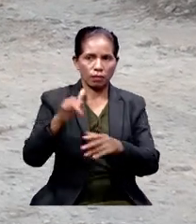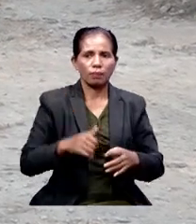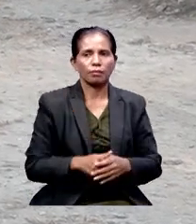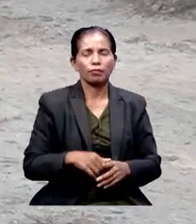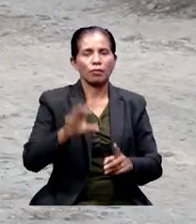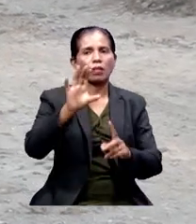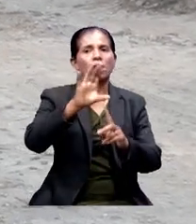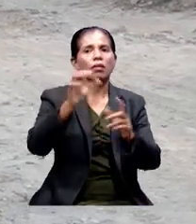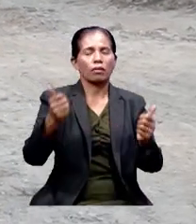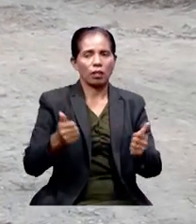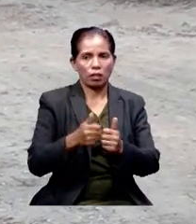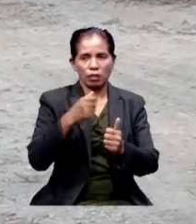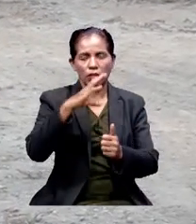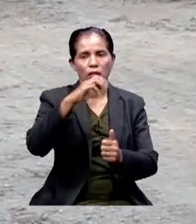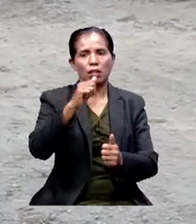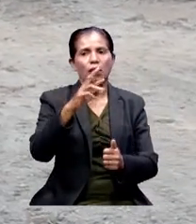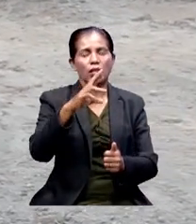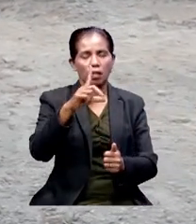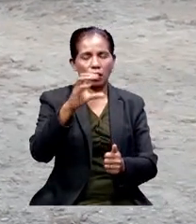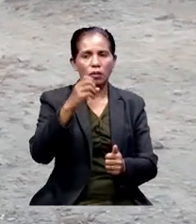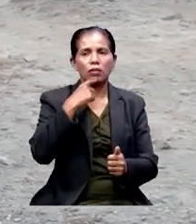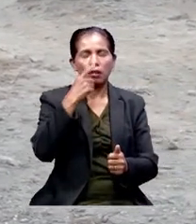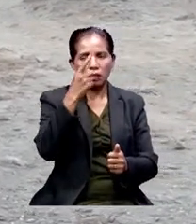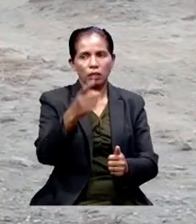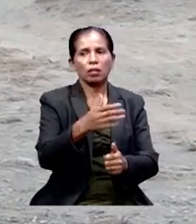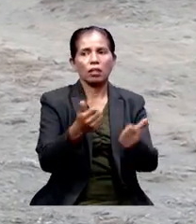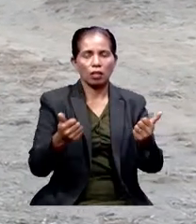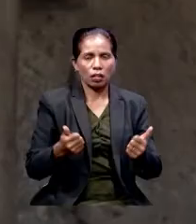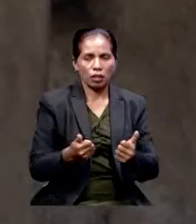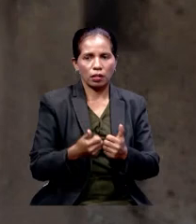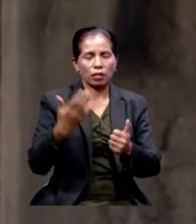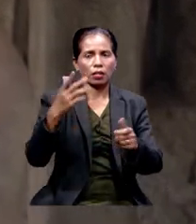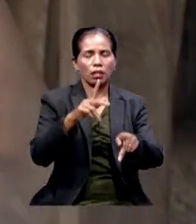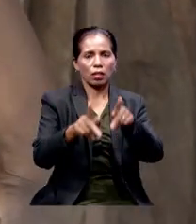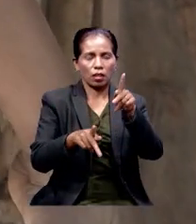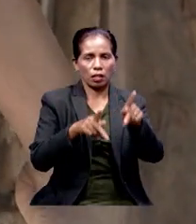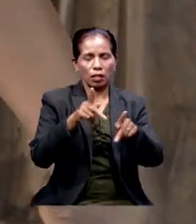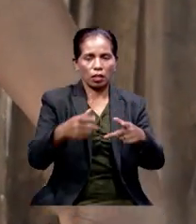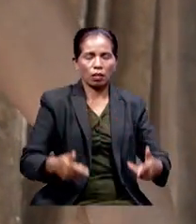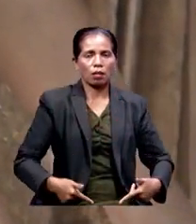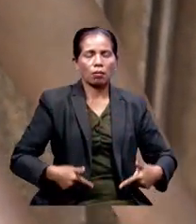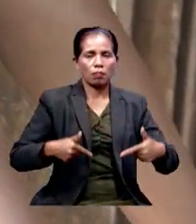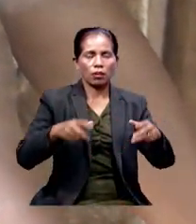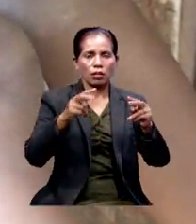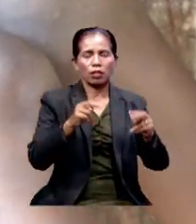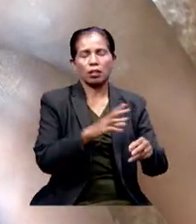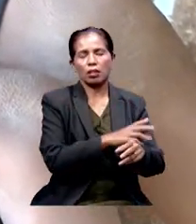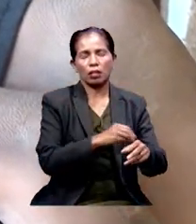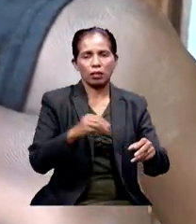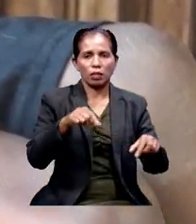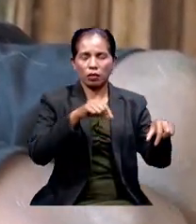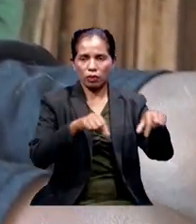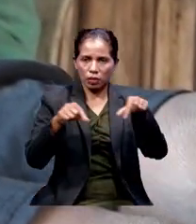Sefi aldea kai sabe Carlos de Jesus Sarmento relata, e aldea refere ia ema balu mak moriso necessidades especiais.